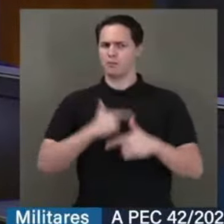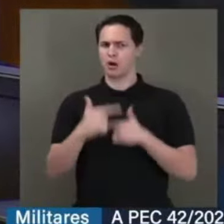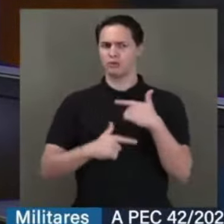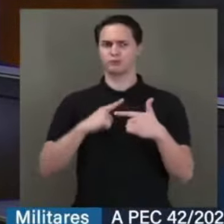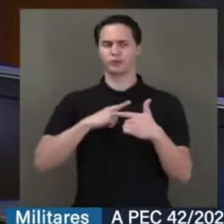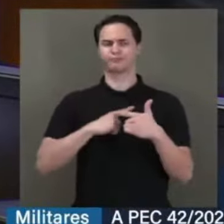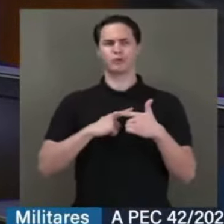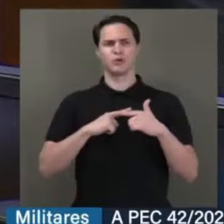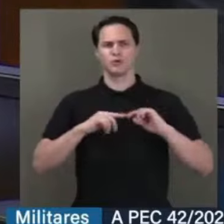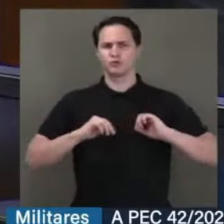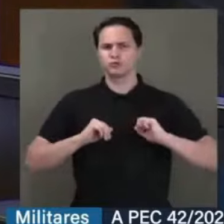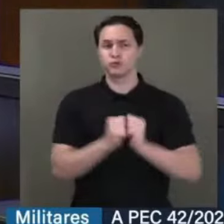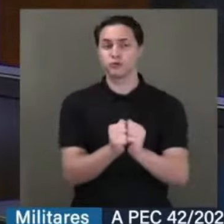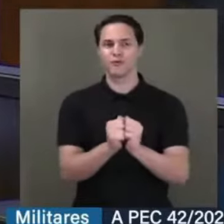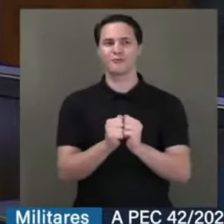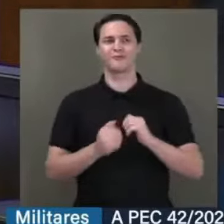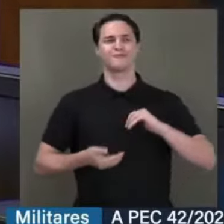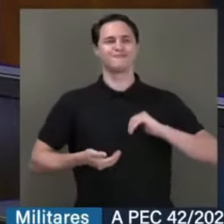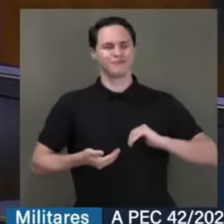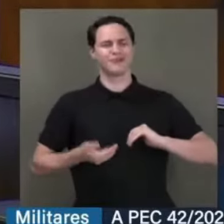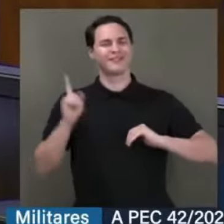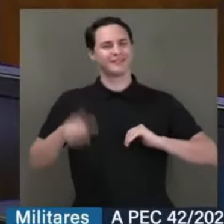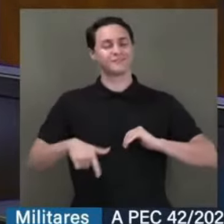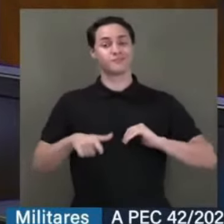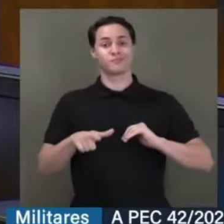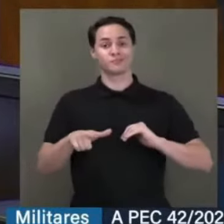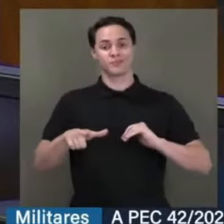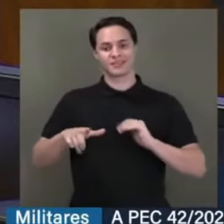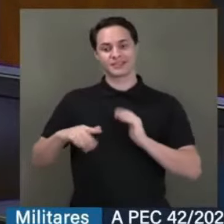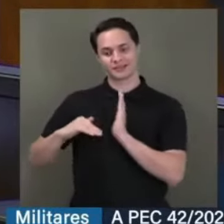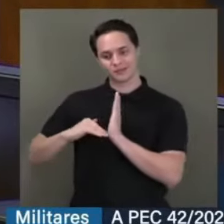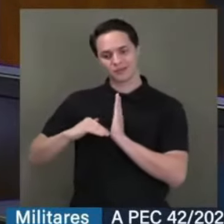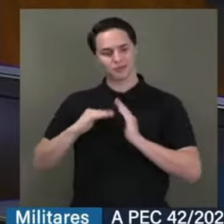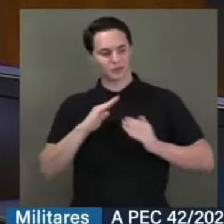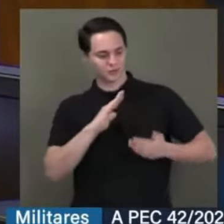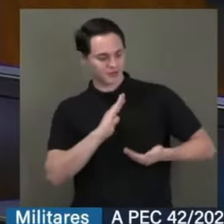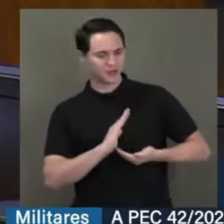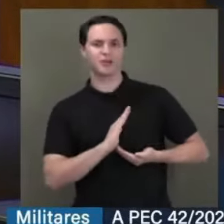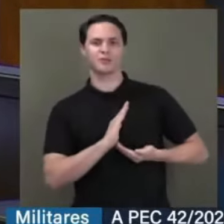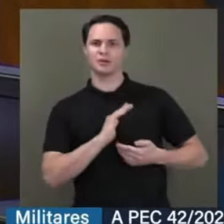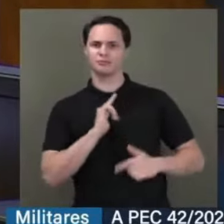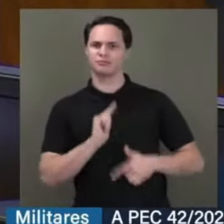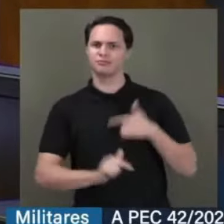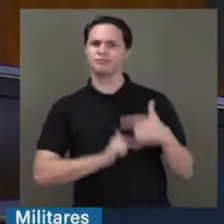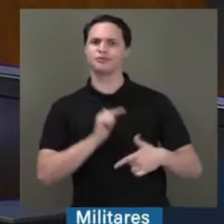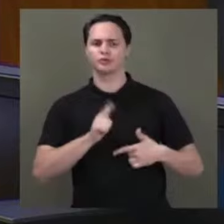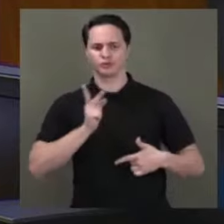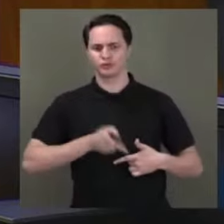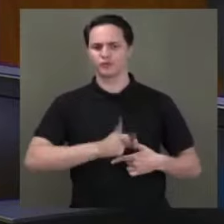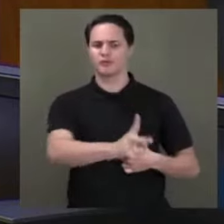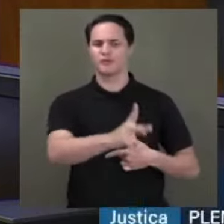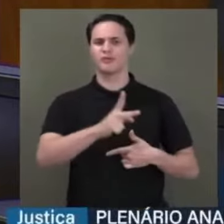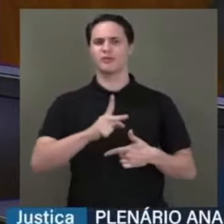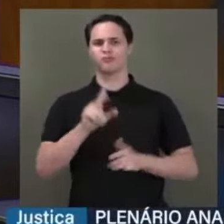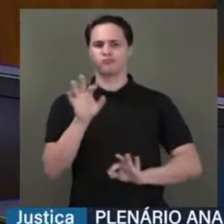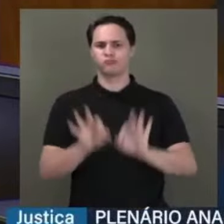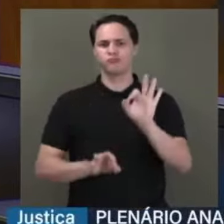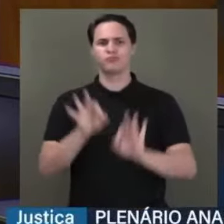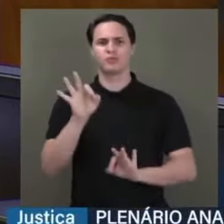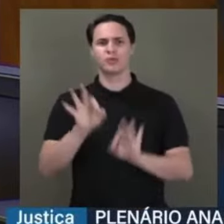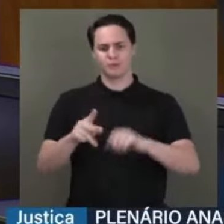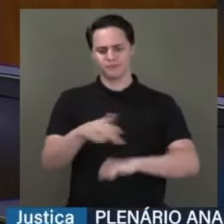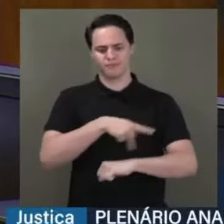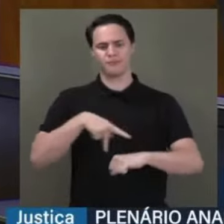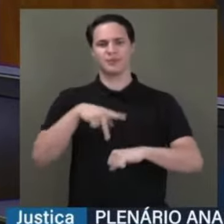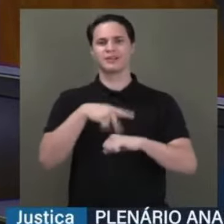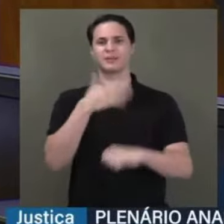nosso trabalho conjunto no Congresso Nacional no senado federal e na Câmara dos Deputados na construção de um país